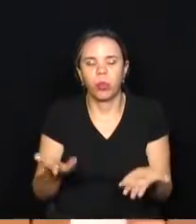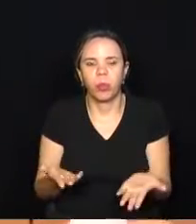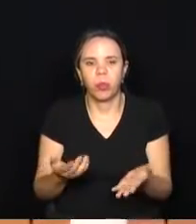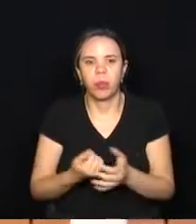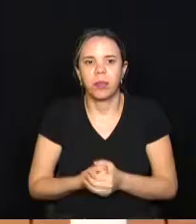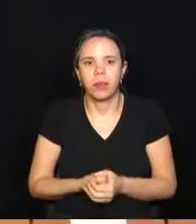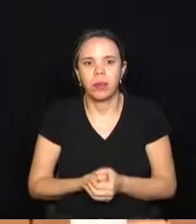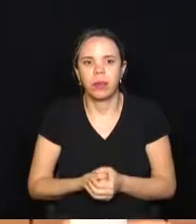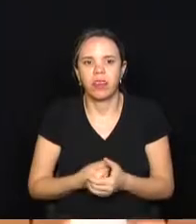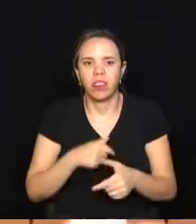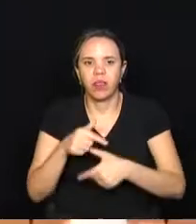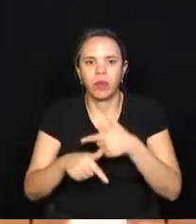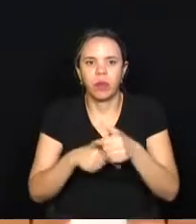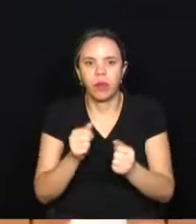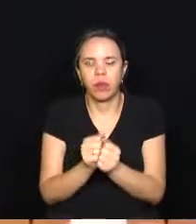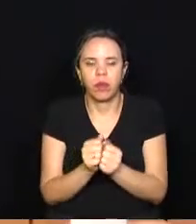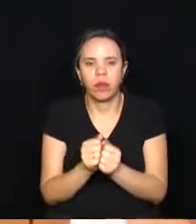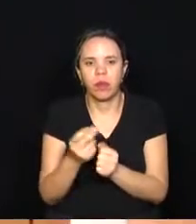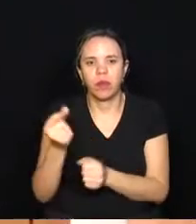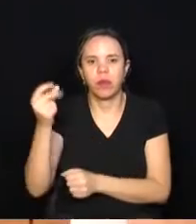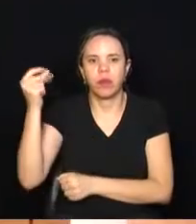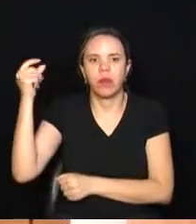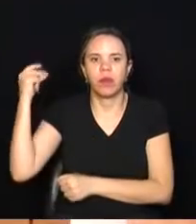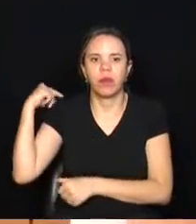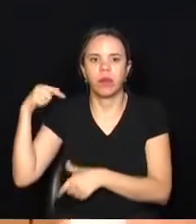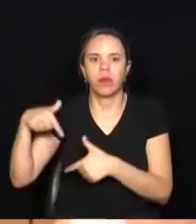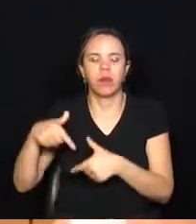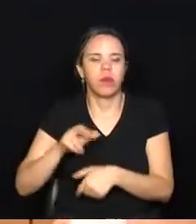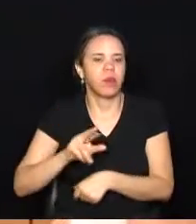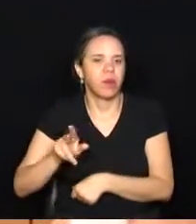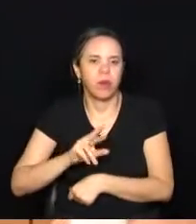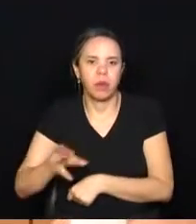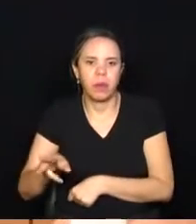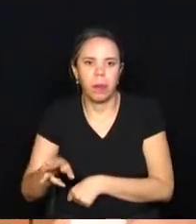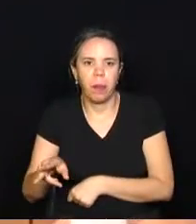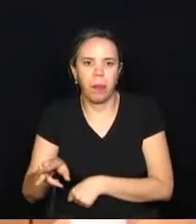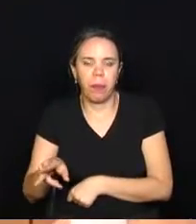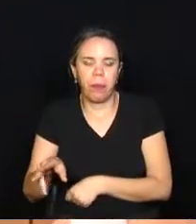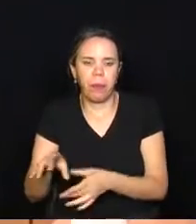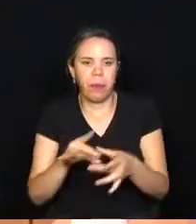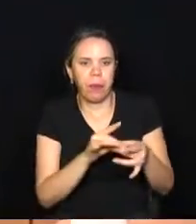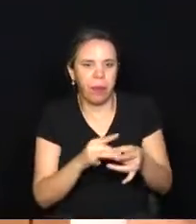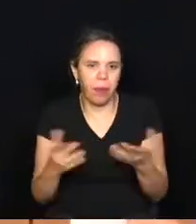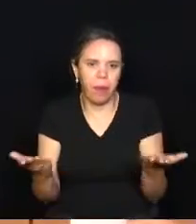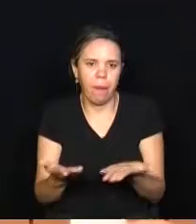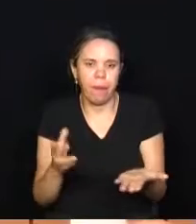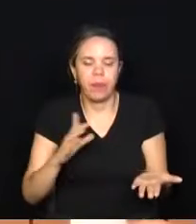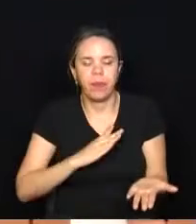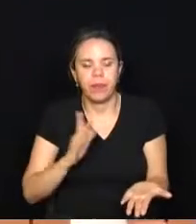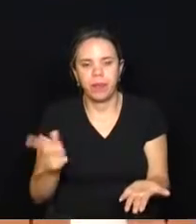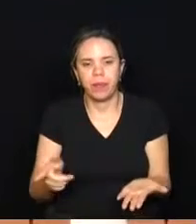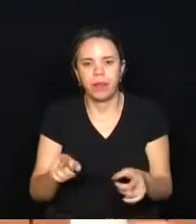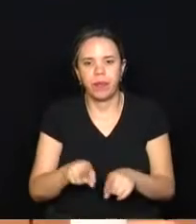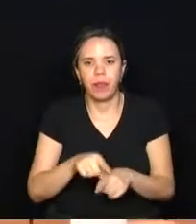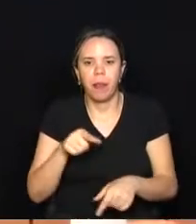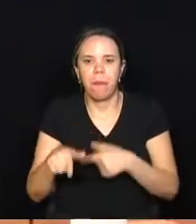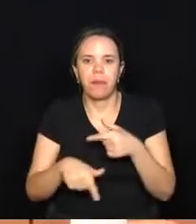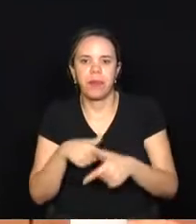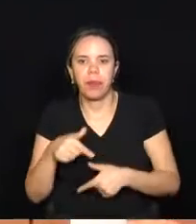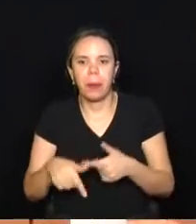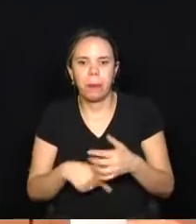que se trabalhe junto, né? Antigamente o trabalho não era conjunto, hoje você já tem um